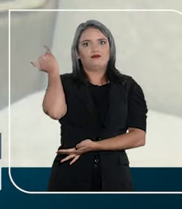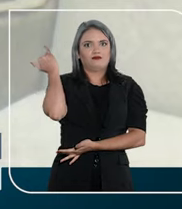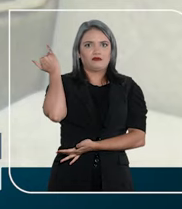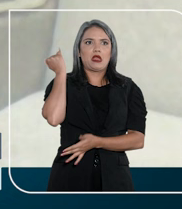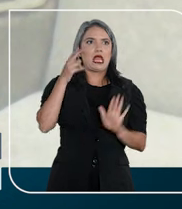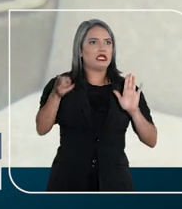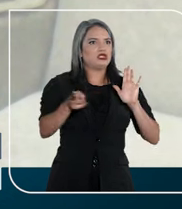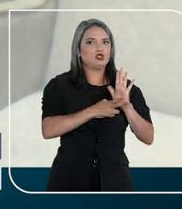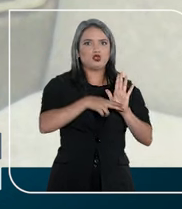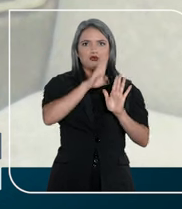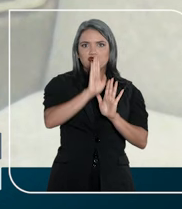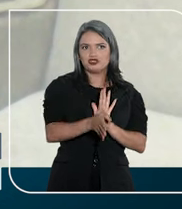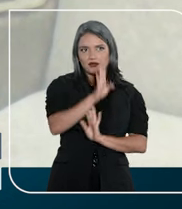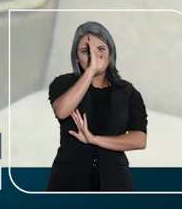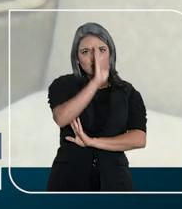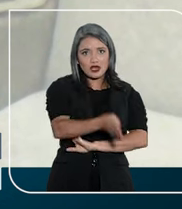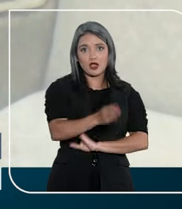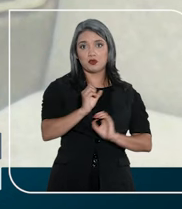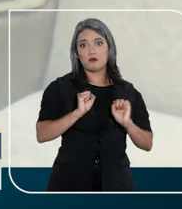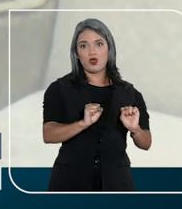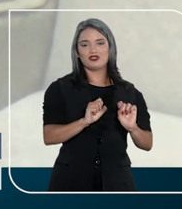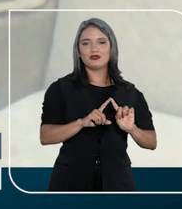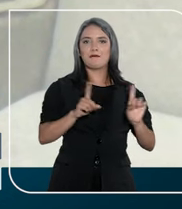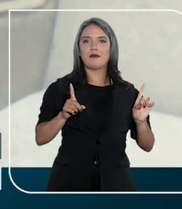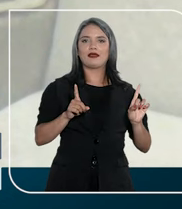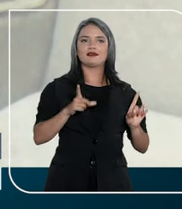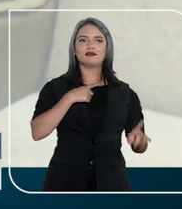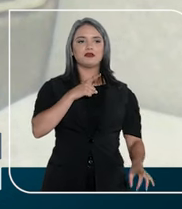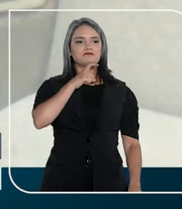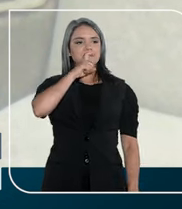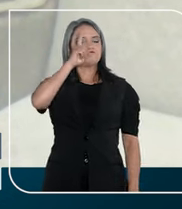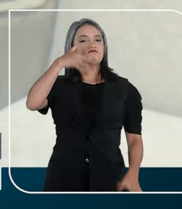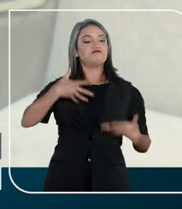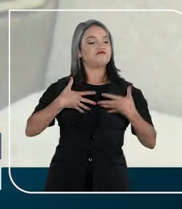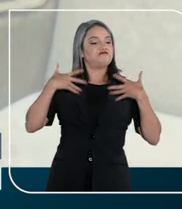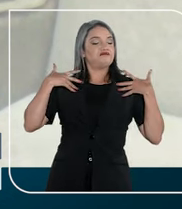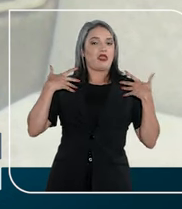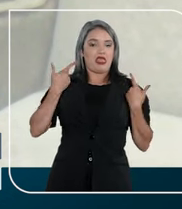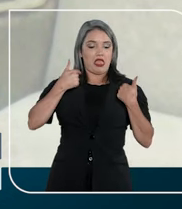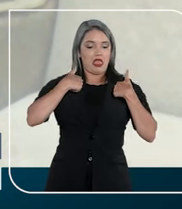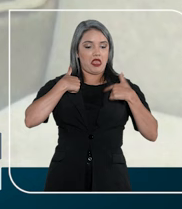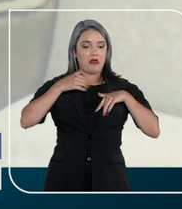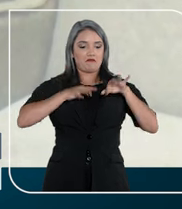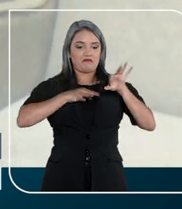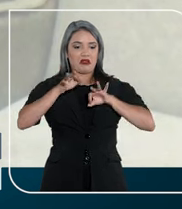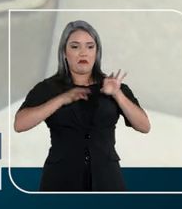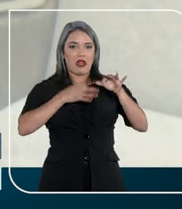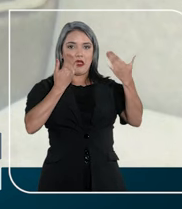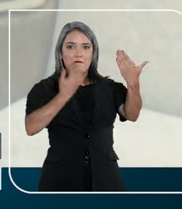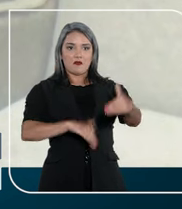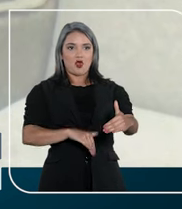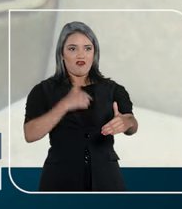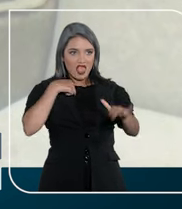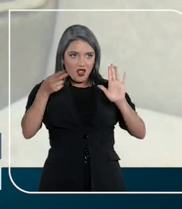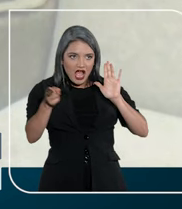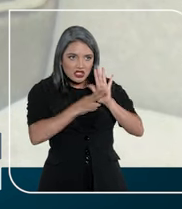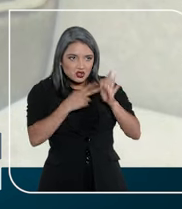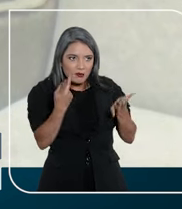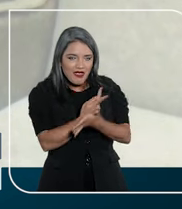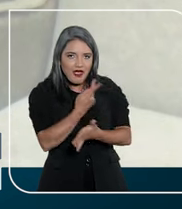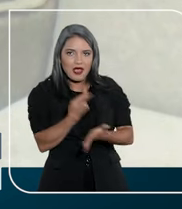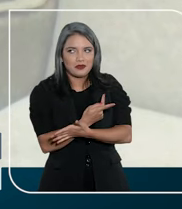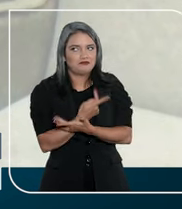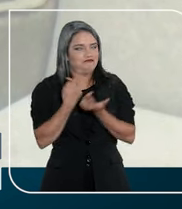isso, muitas vezes, não acontece por uma certa soberba, porque aquele que formula a questão não quer admitir que cometeu o erro,